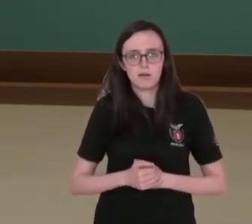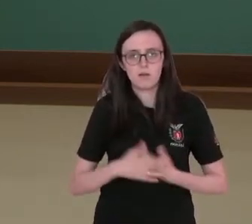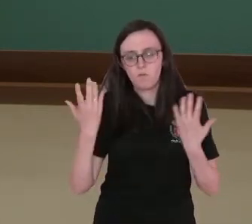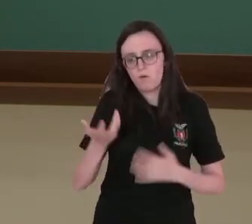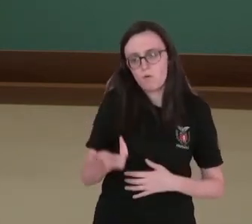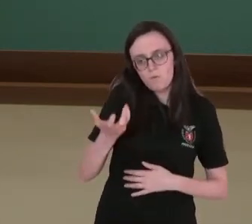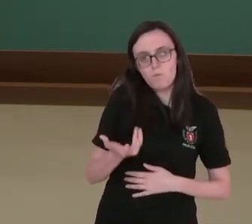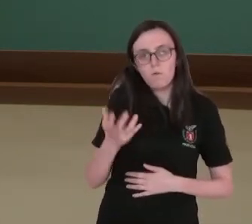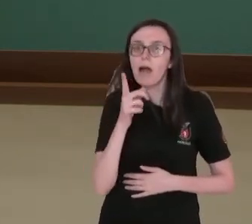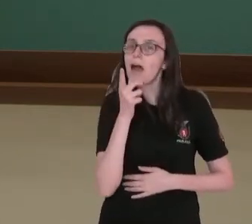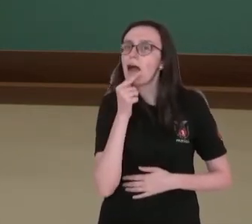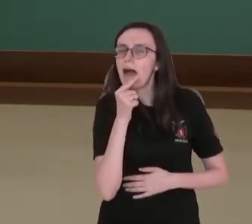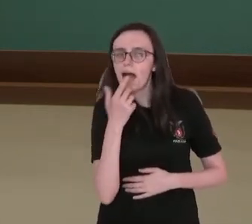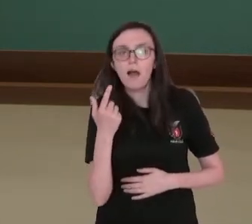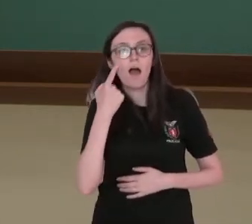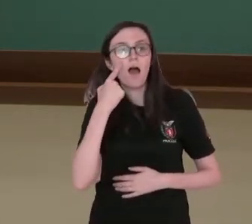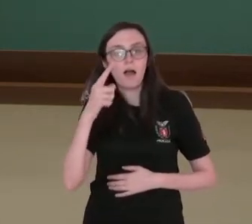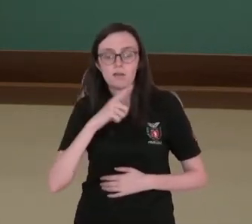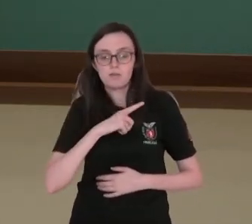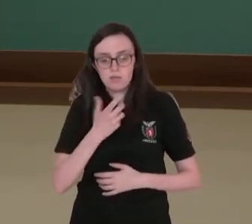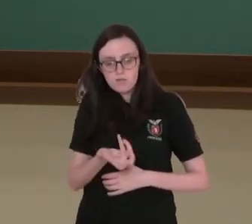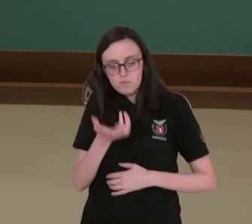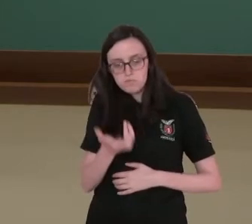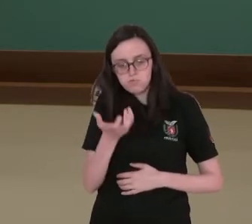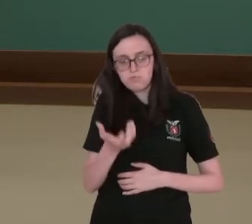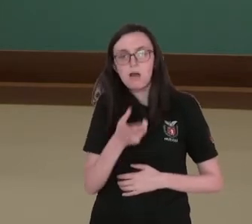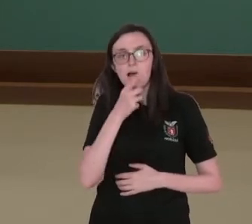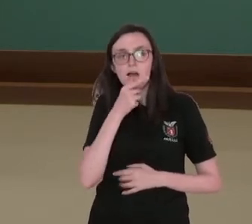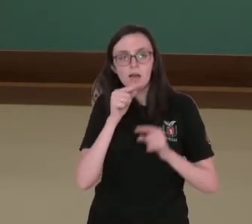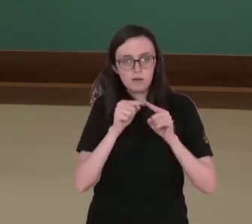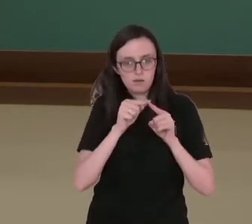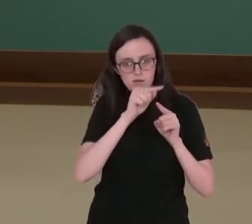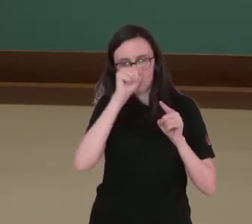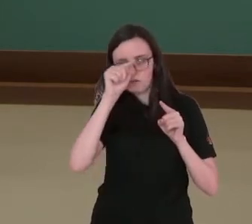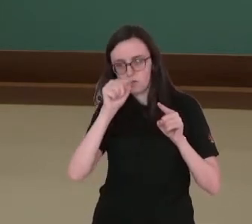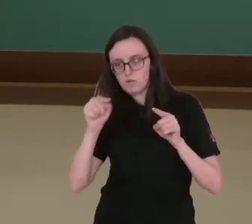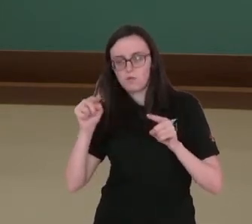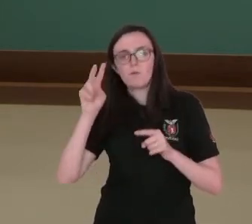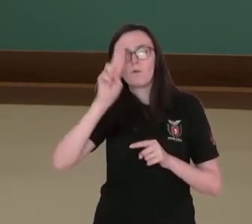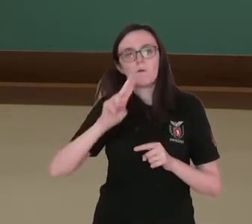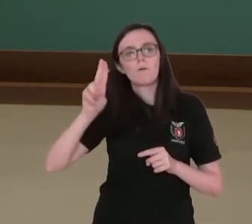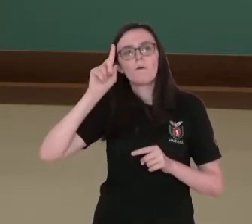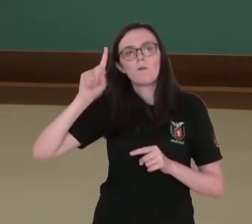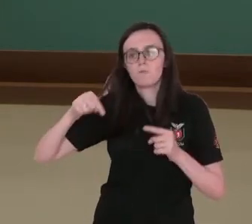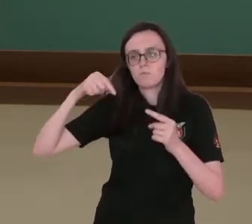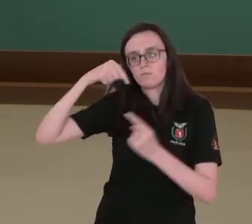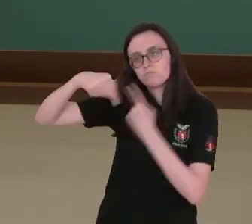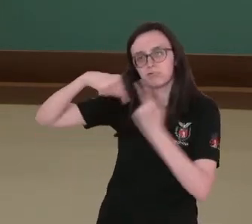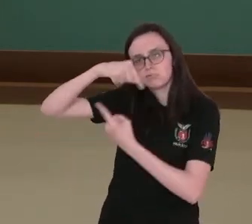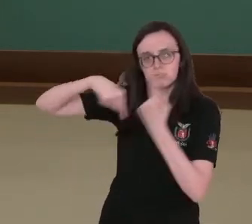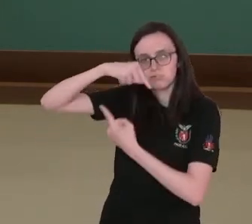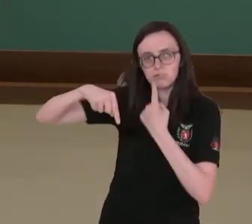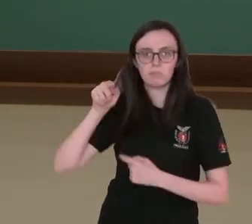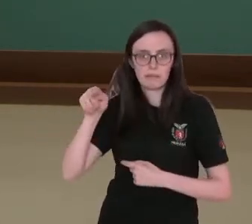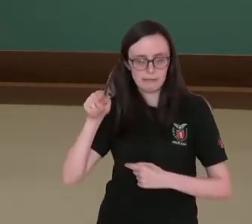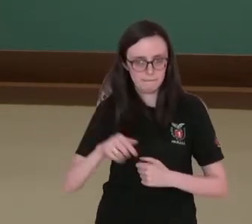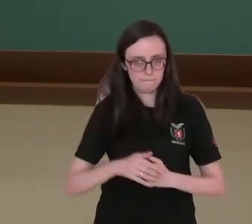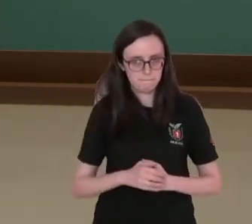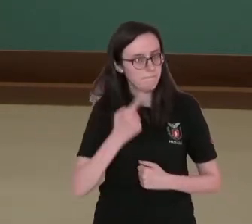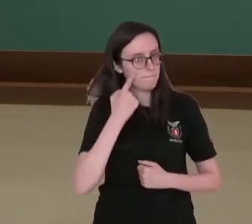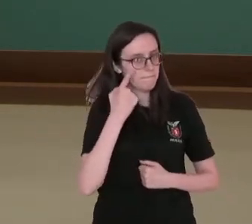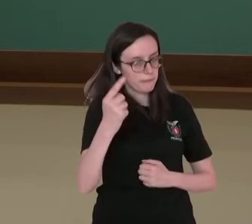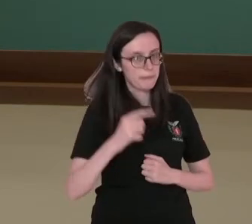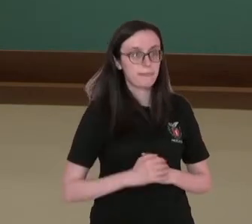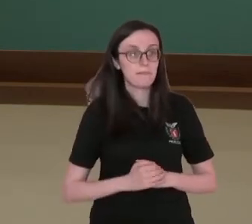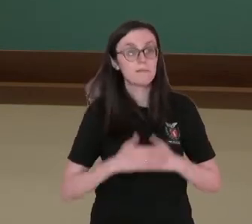essa água, o vapor da água vai ser utilizado para girar a turbina. Pessoal, e